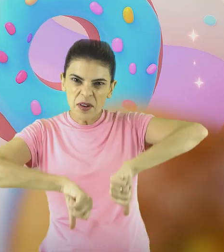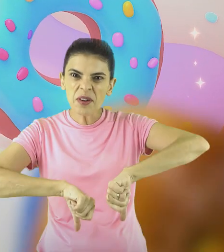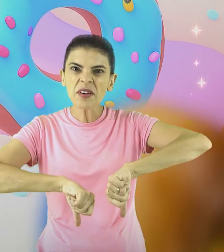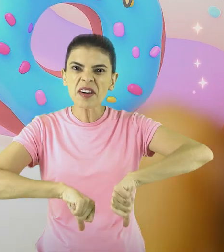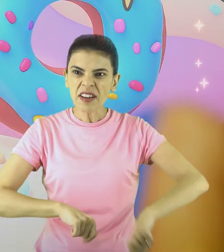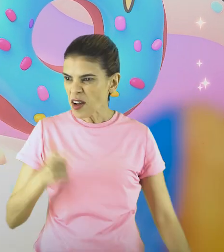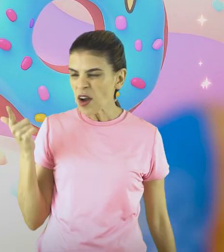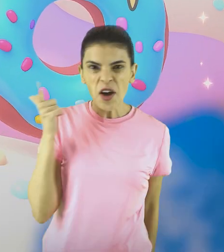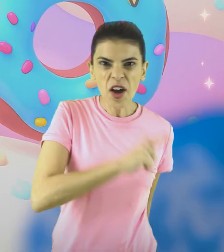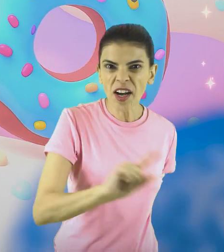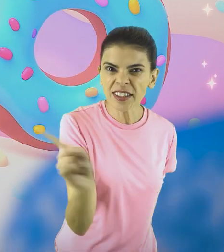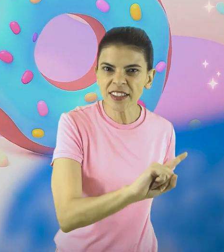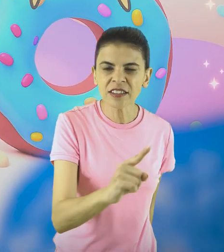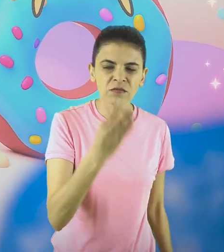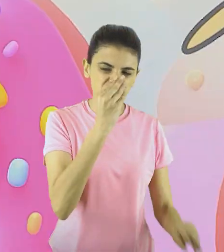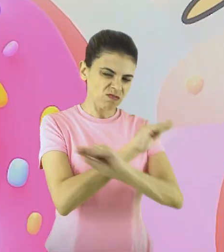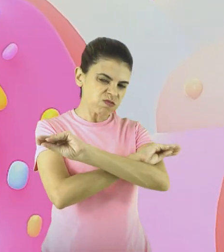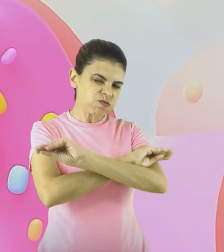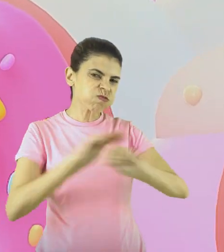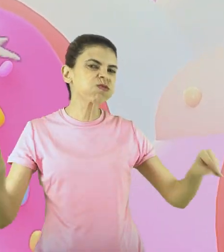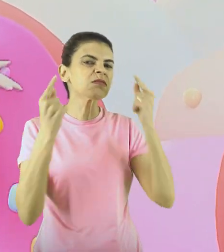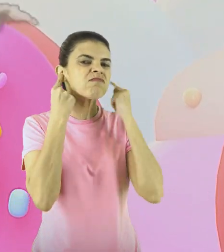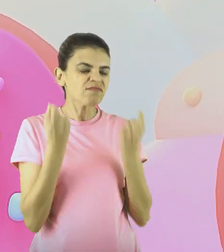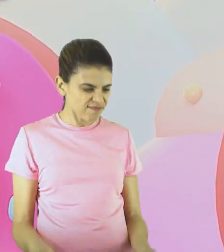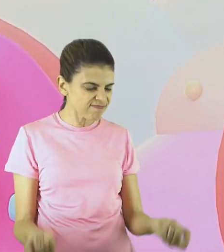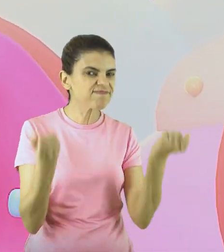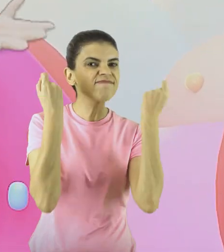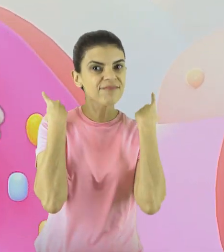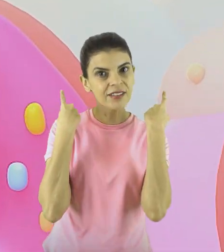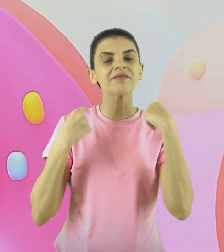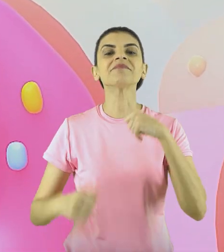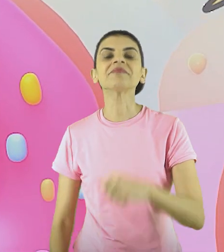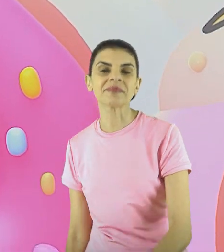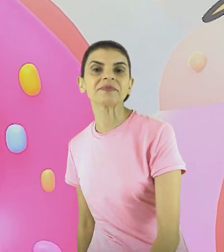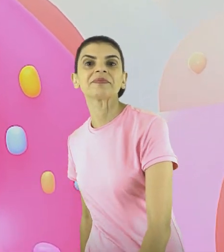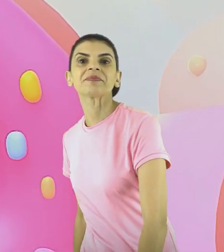ouça, siga em frente pra alcançar.